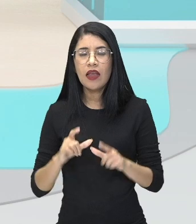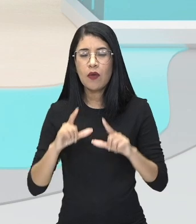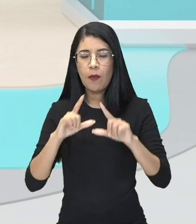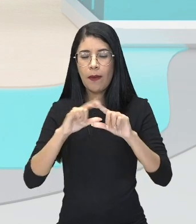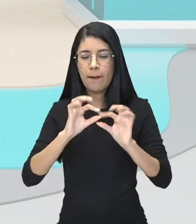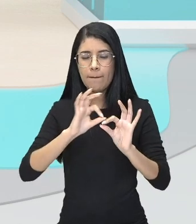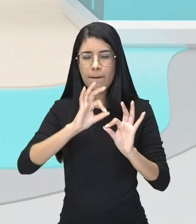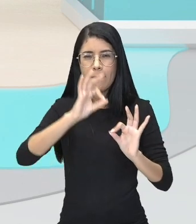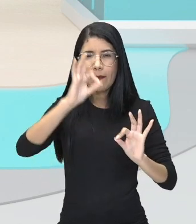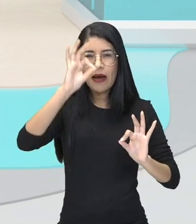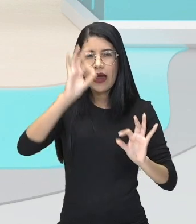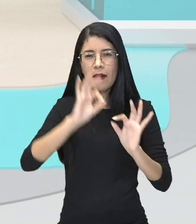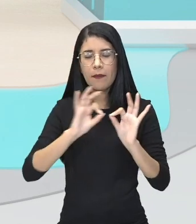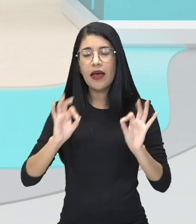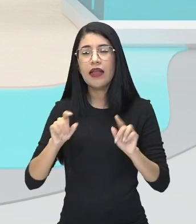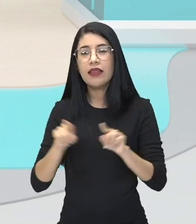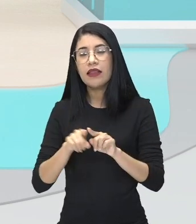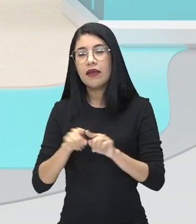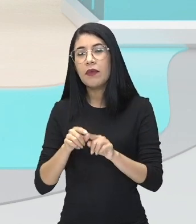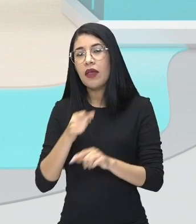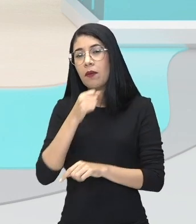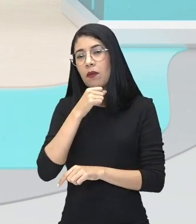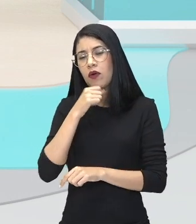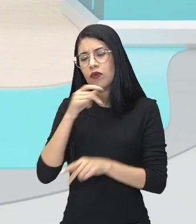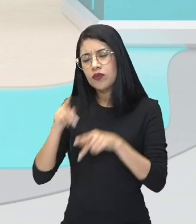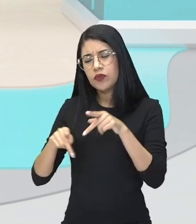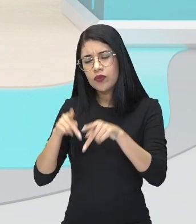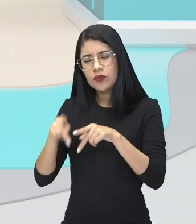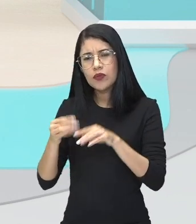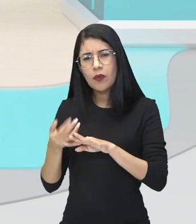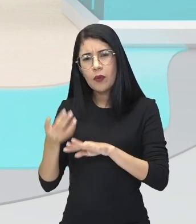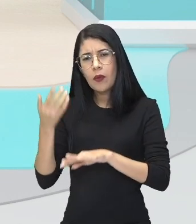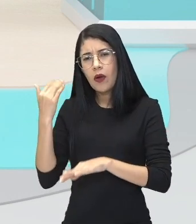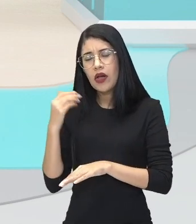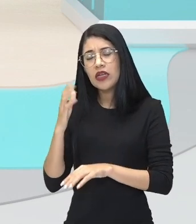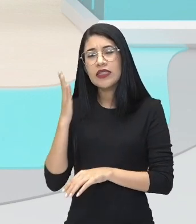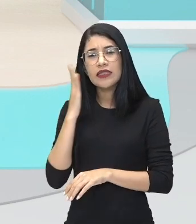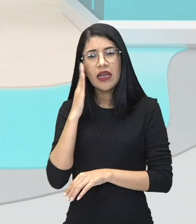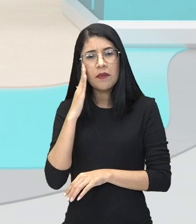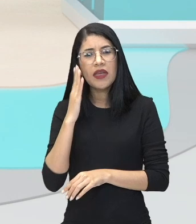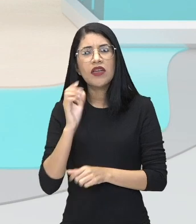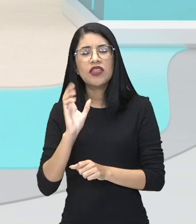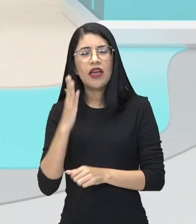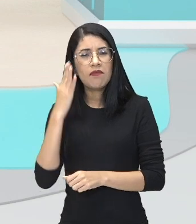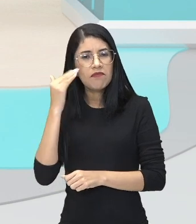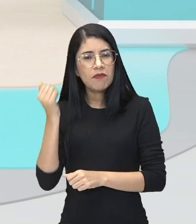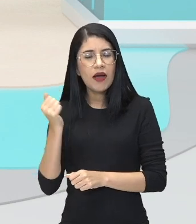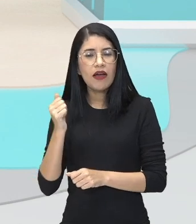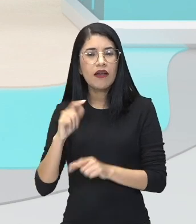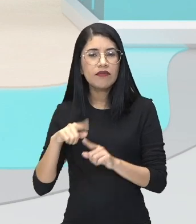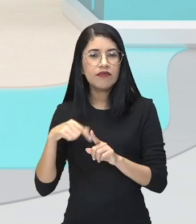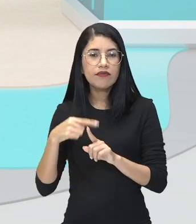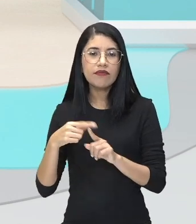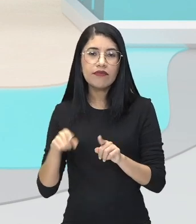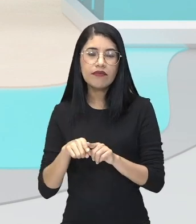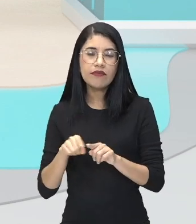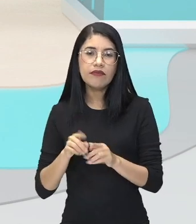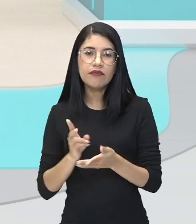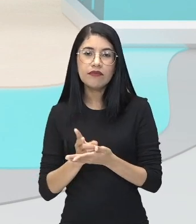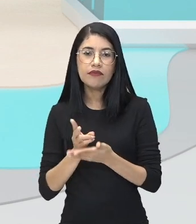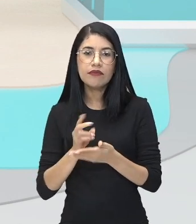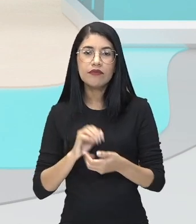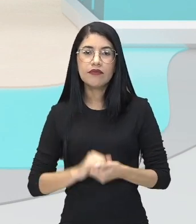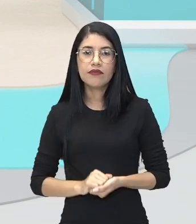um povo tão antigo e já tinha esse poder, nessa sabedoria dessa construção. Continuando o